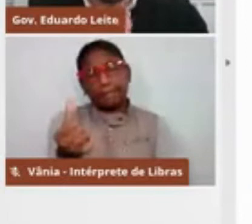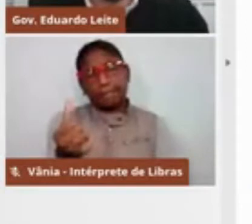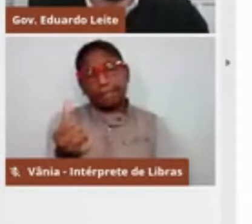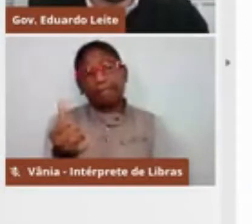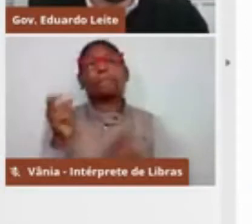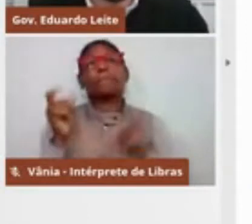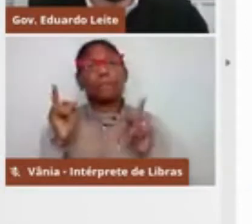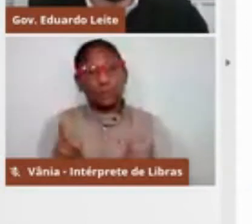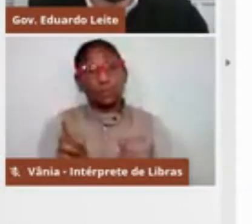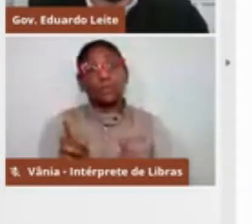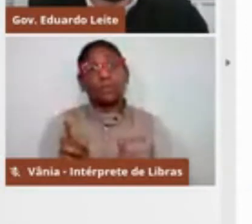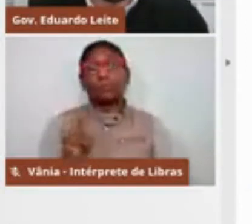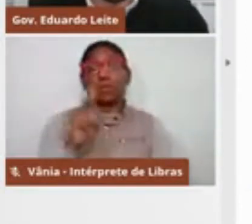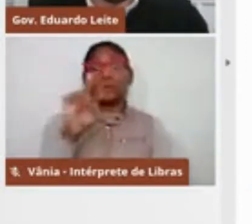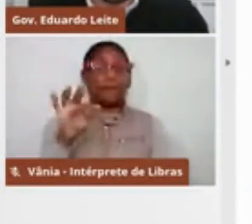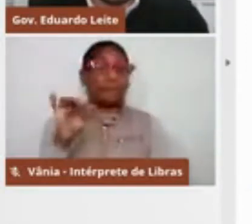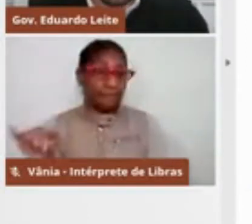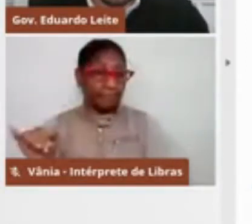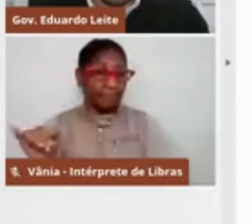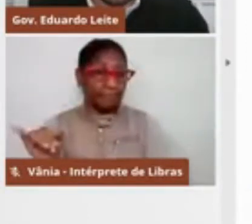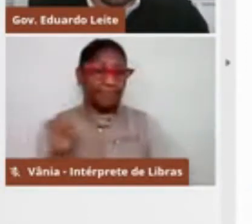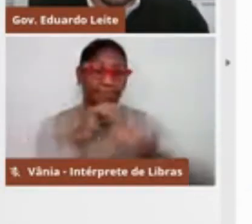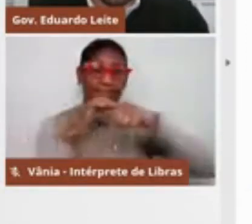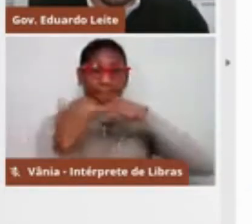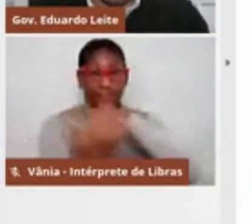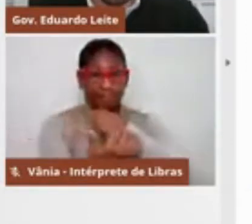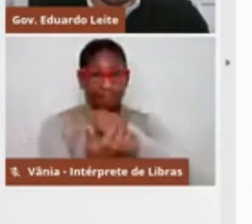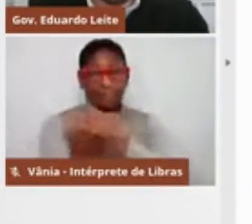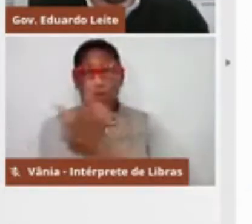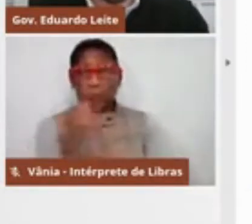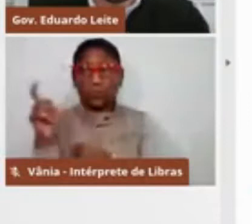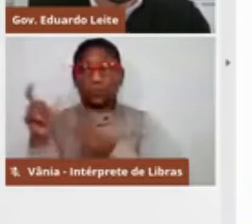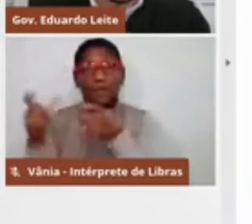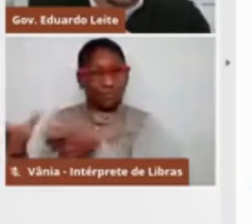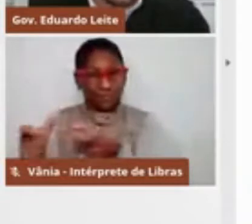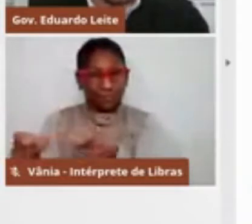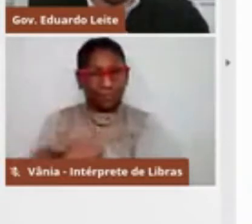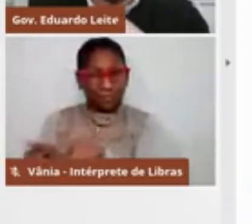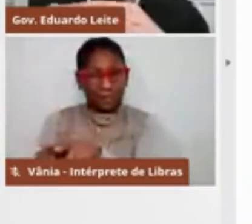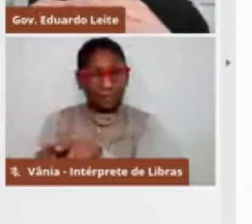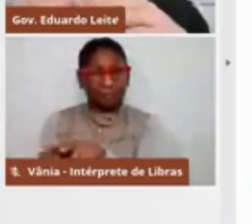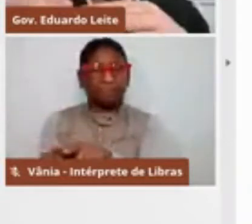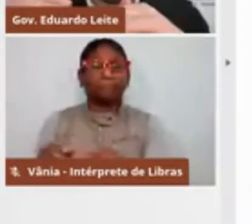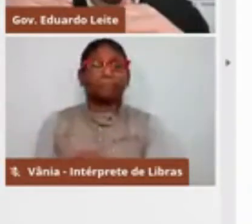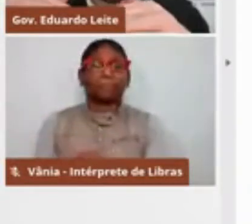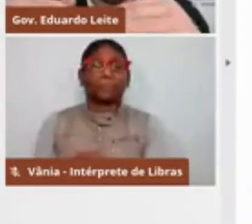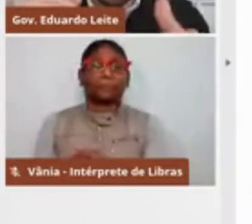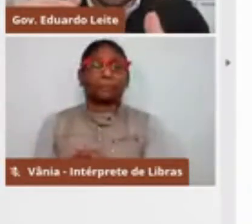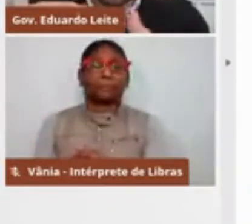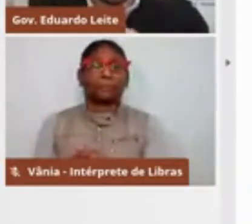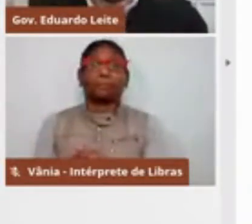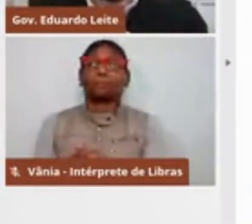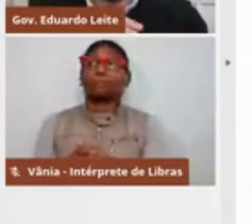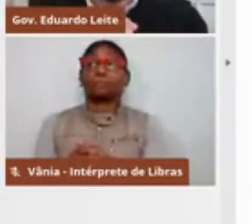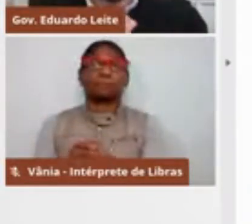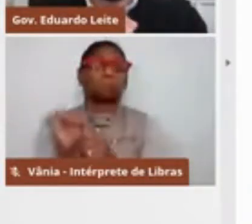internados em leitos de UTI Covid. Tivemos na macro-região também a melhoria do indicador de SRAG, né, que foi uma evolução